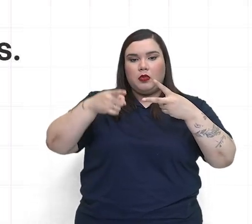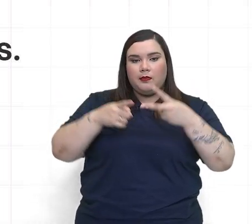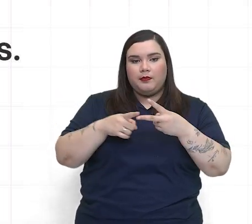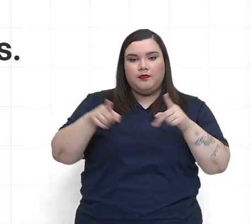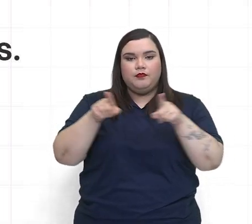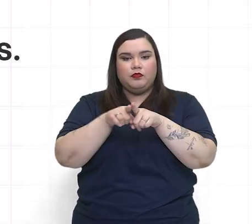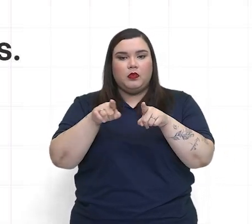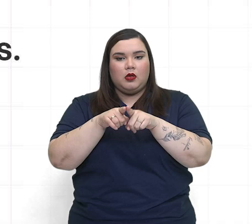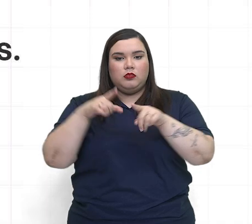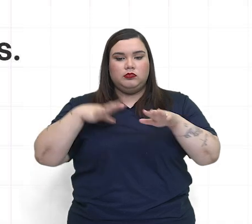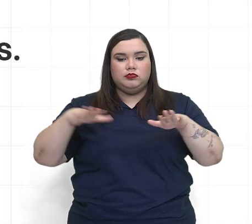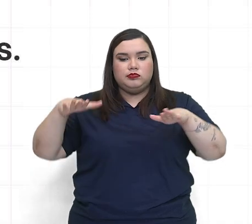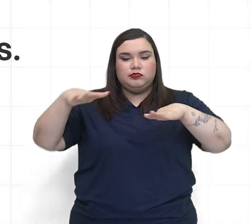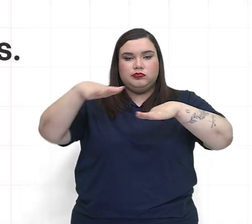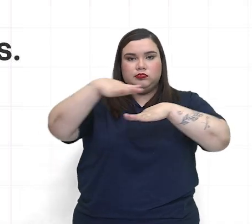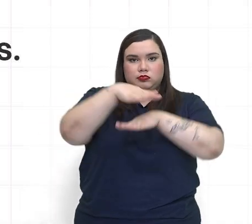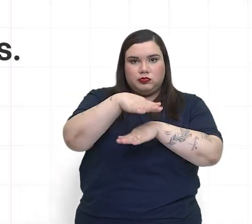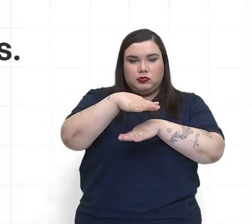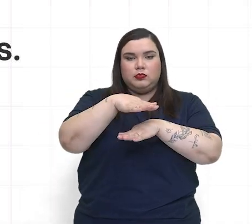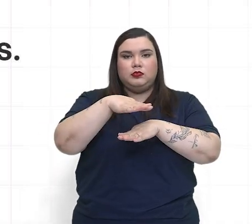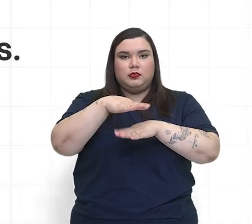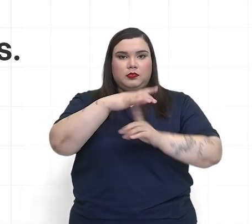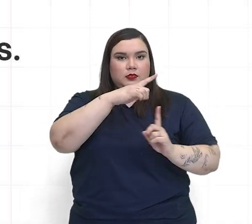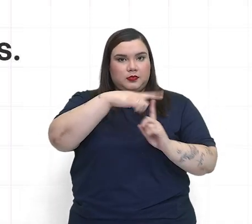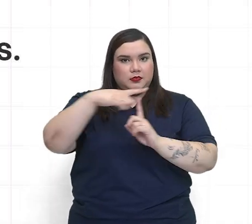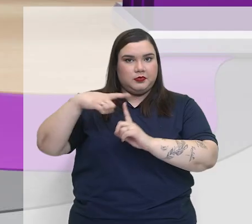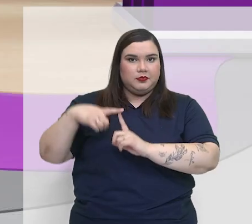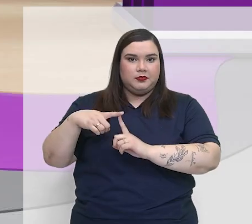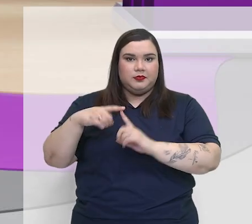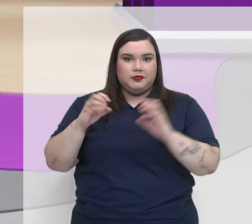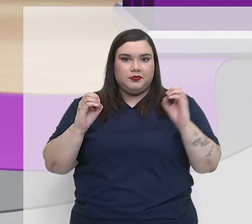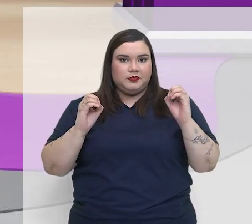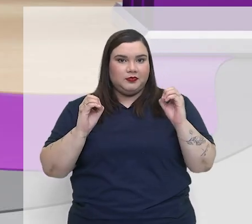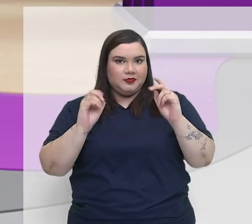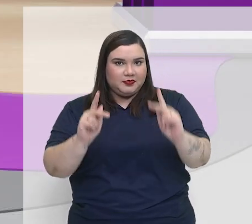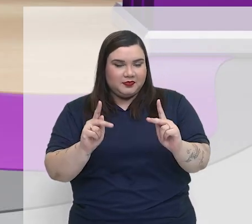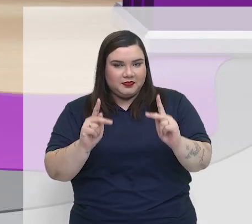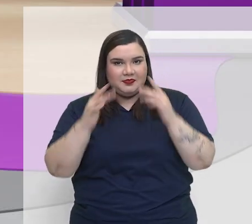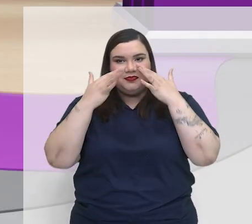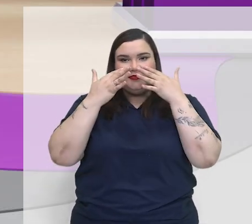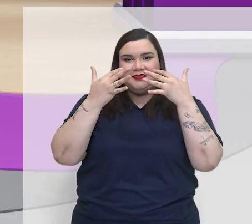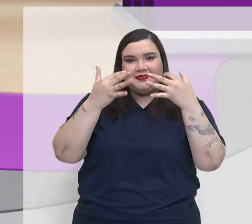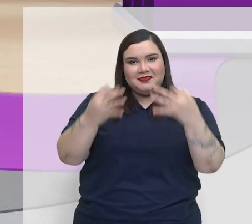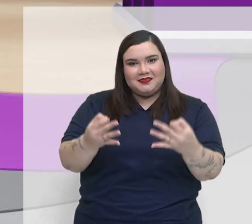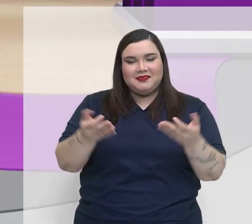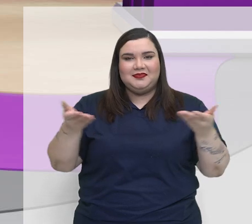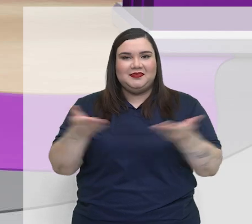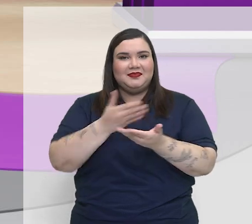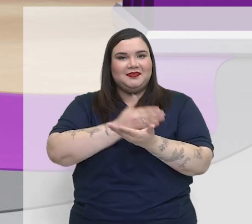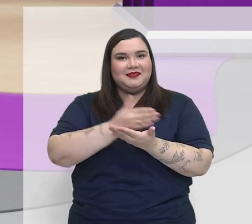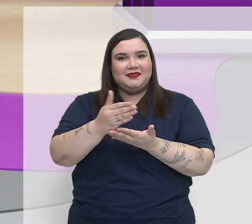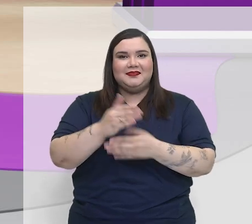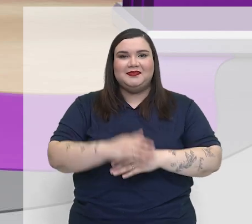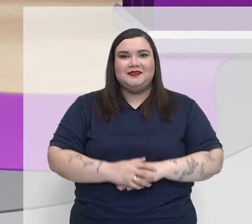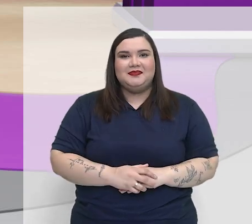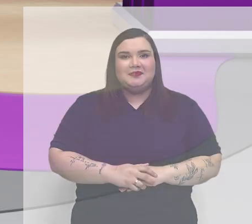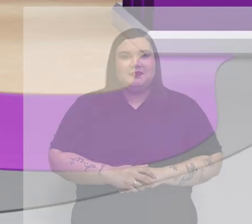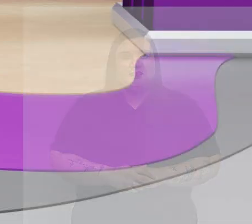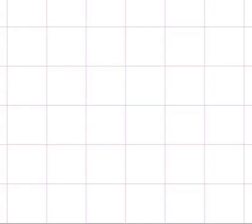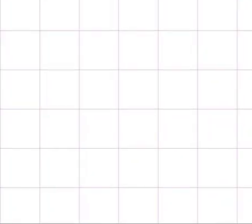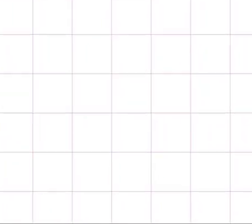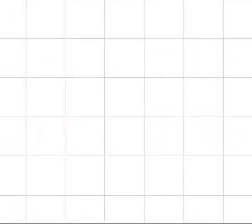ao paralelismo e perpendicularismo dos lados. Todo mundo atento? Vamos à nossa aula.